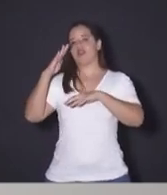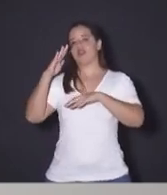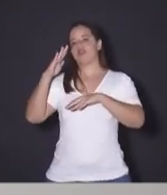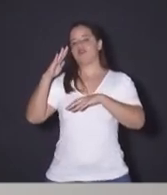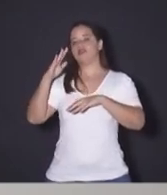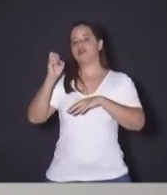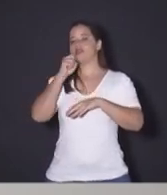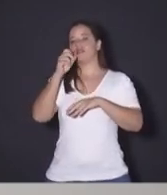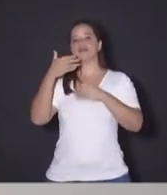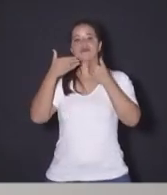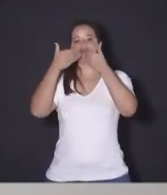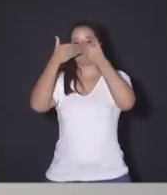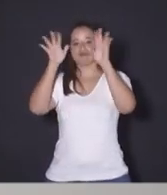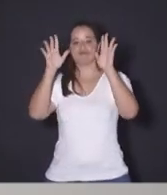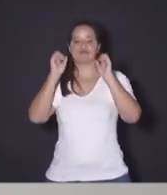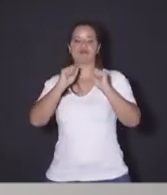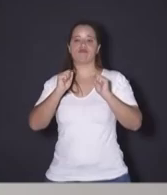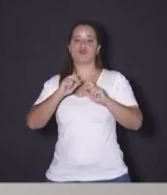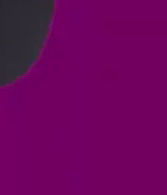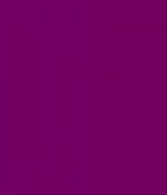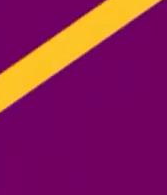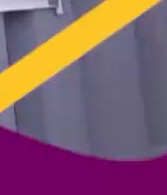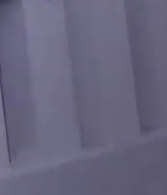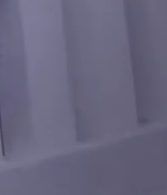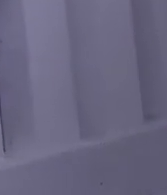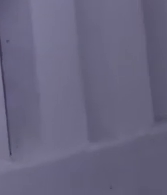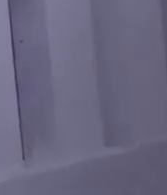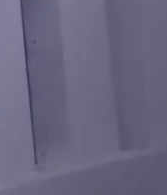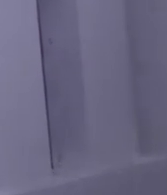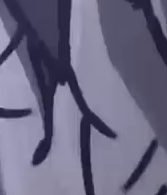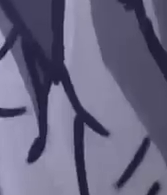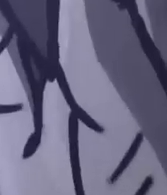não se abre possibilidade de outras opiniões